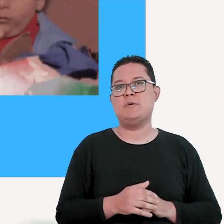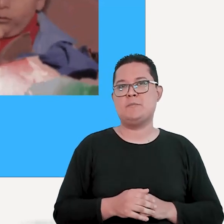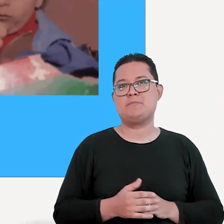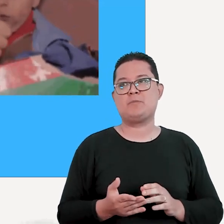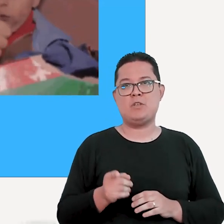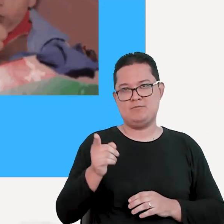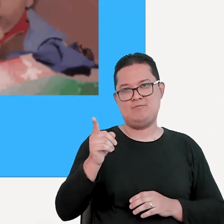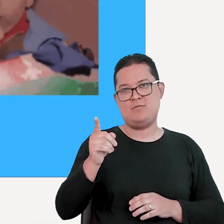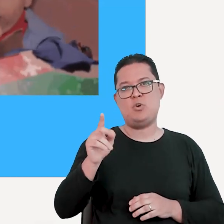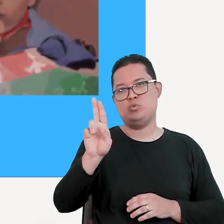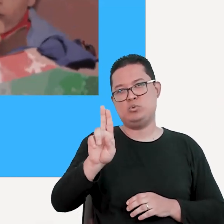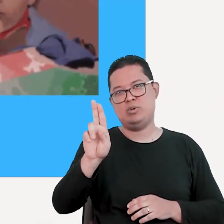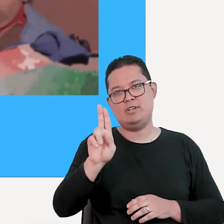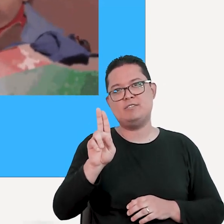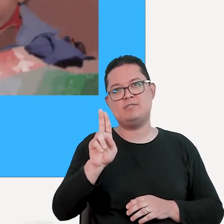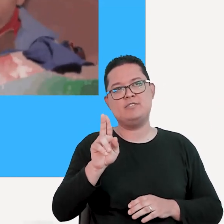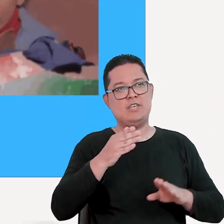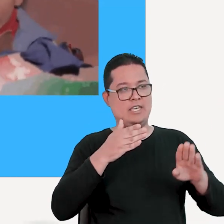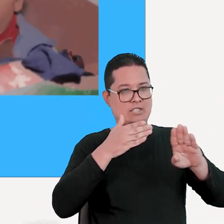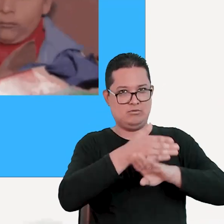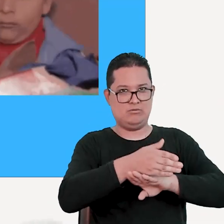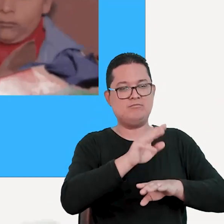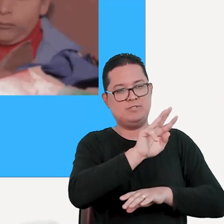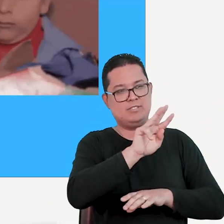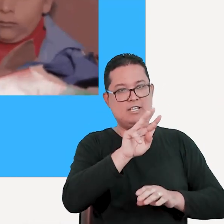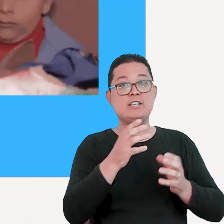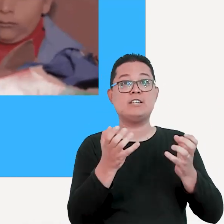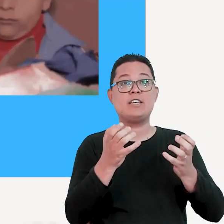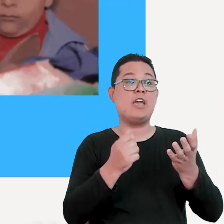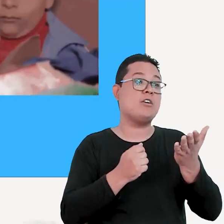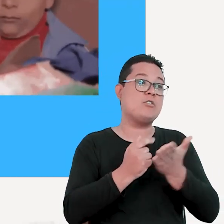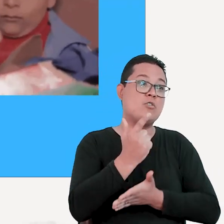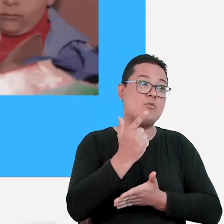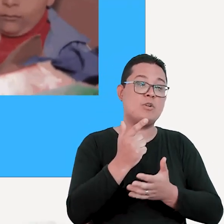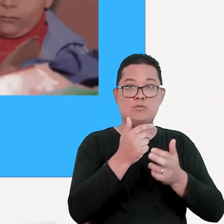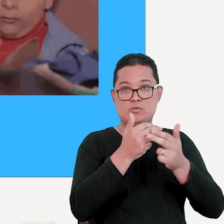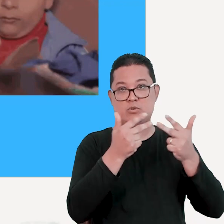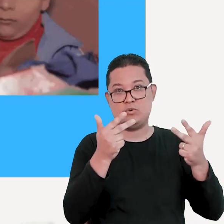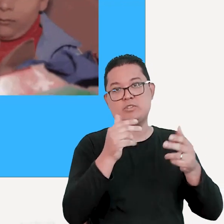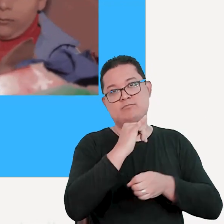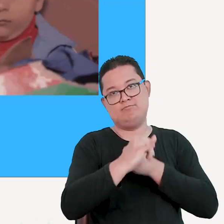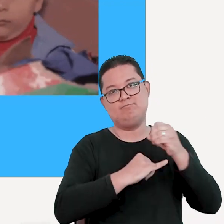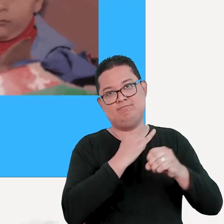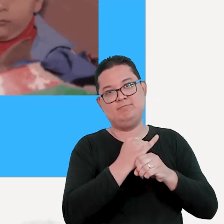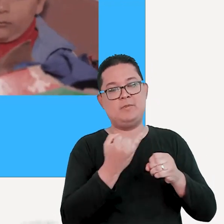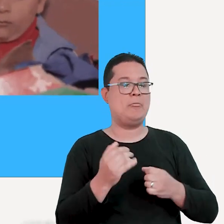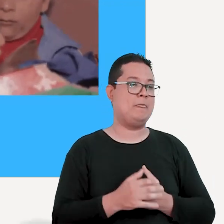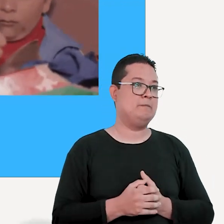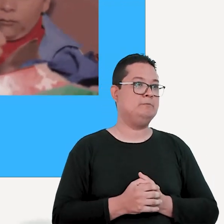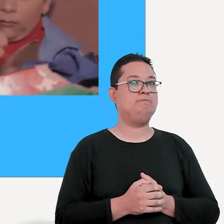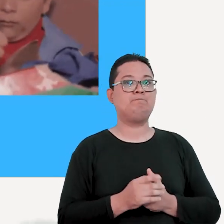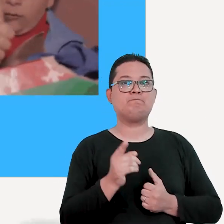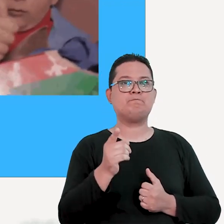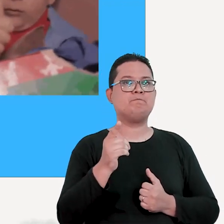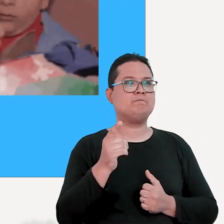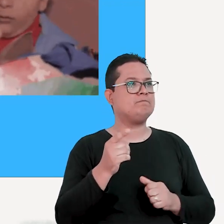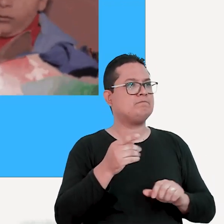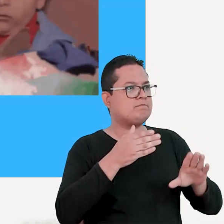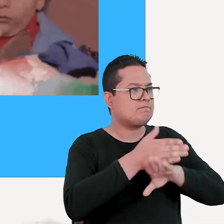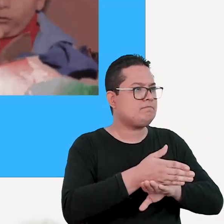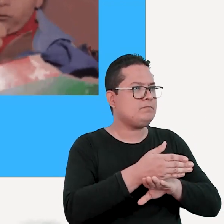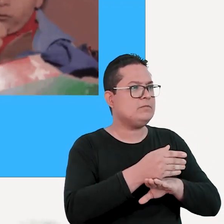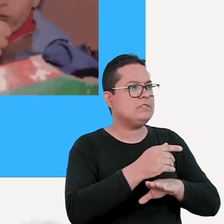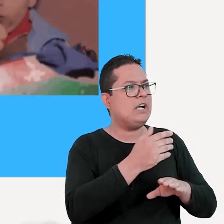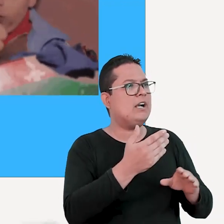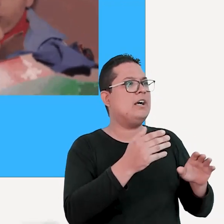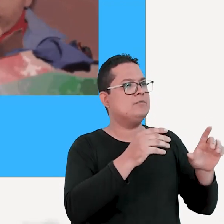para comprar alguma coisa na internet, em algum e-commerce. Se o fluxo ele está claro, ele não gera dúvidas, ele é fluido,